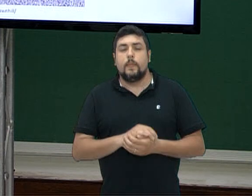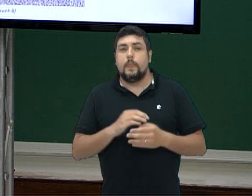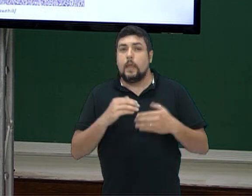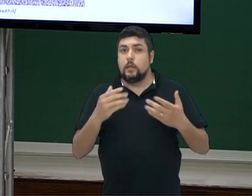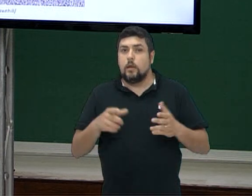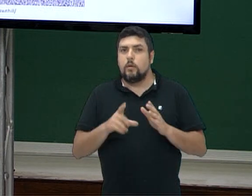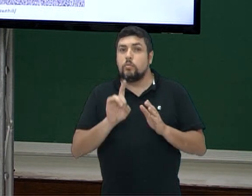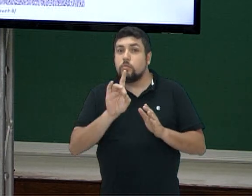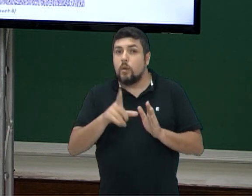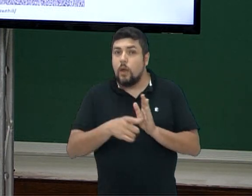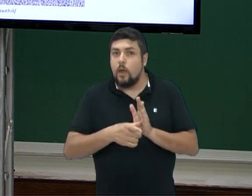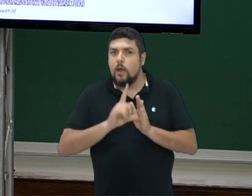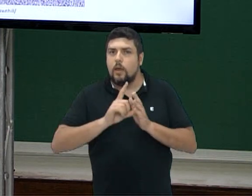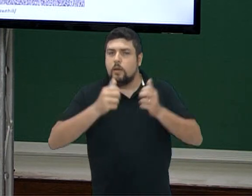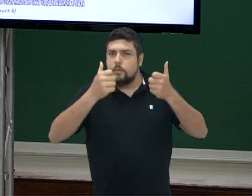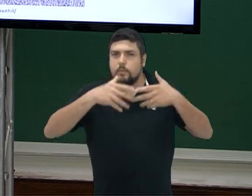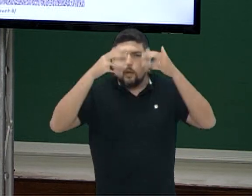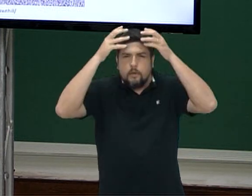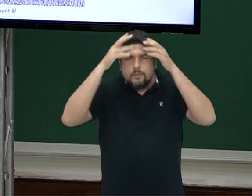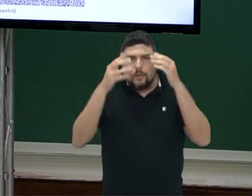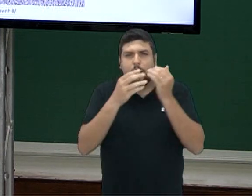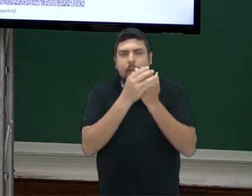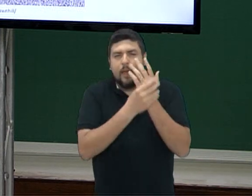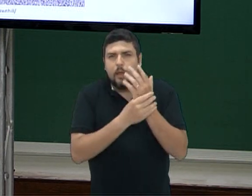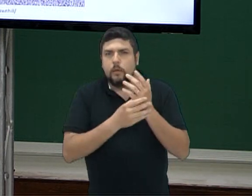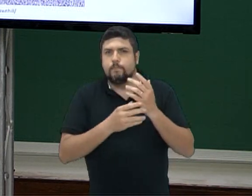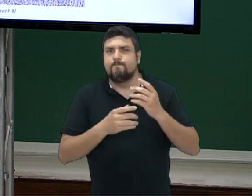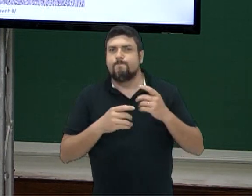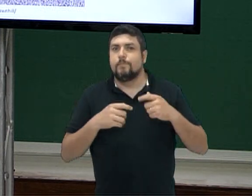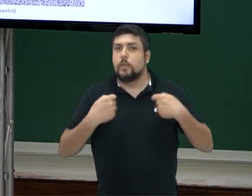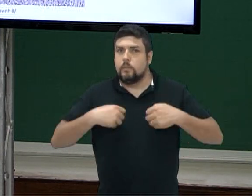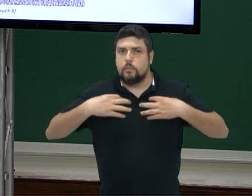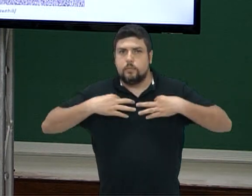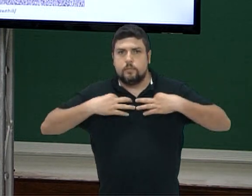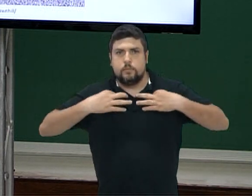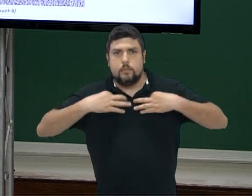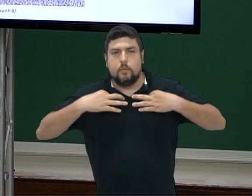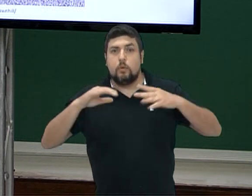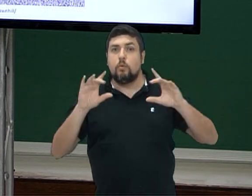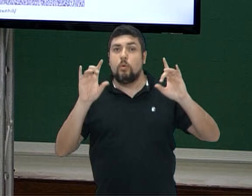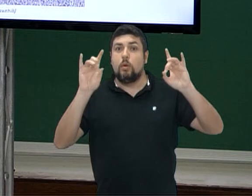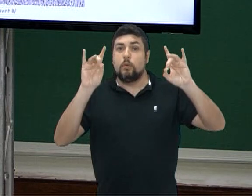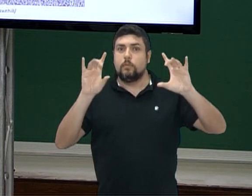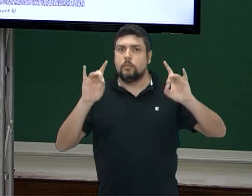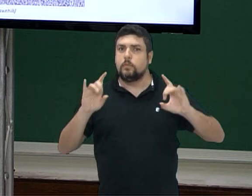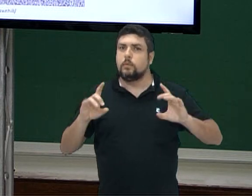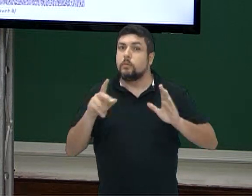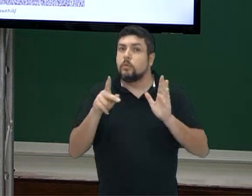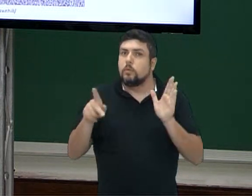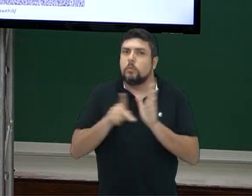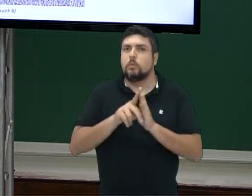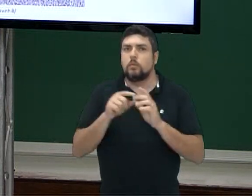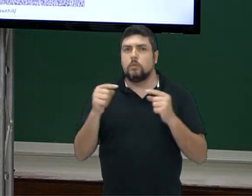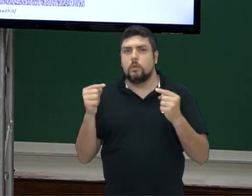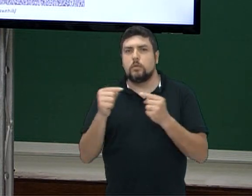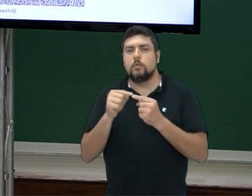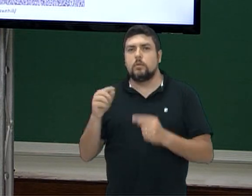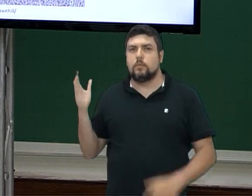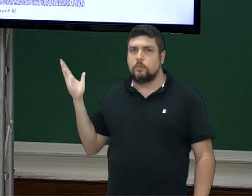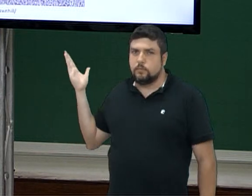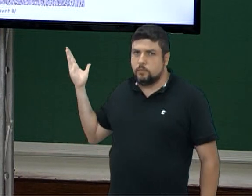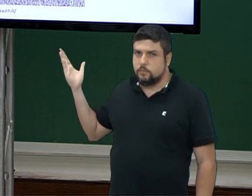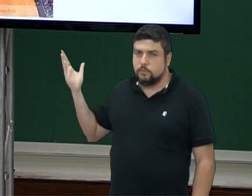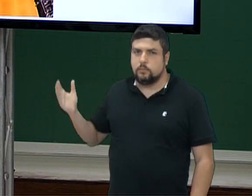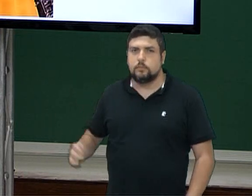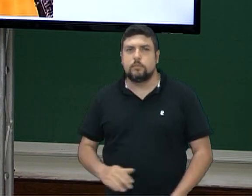equipamentos anteriores que a gente falou de segurança não é o suficiente. Então, ele tem que ter uma roupa própria para a prática dessa modalidade,